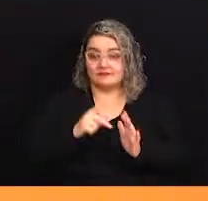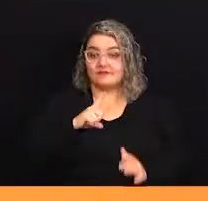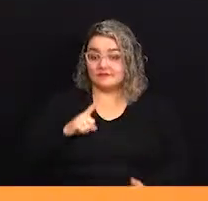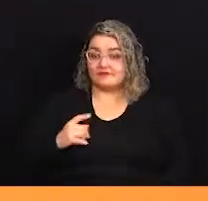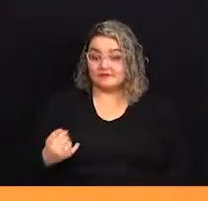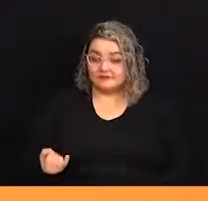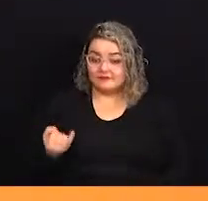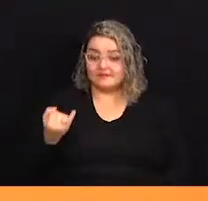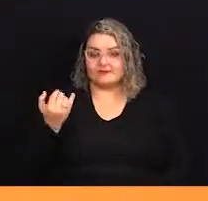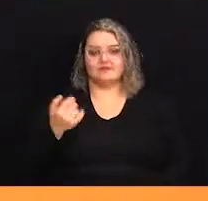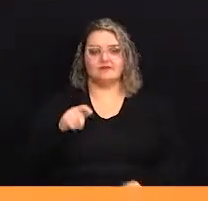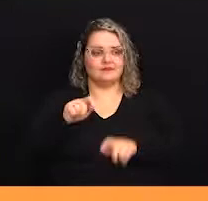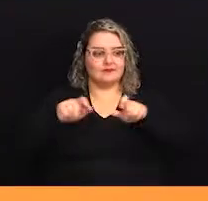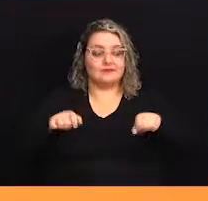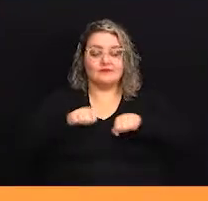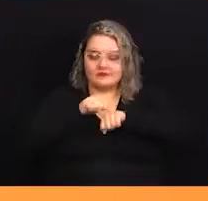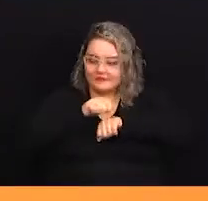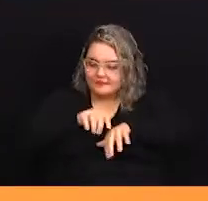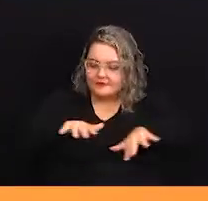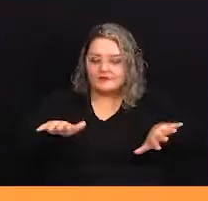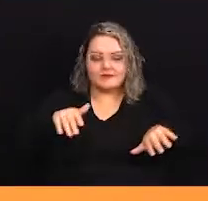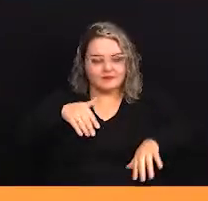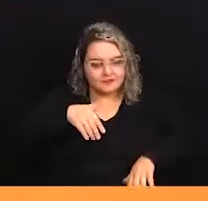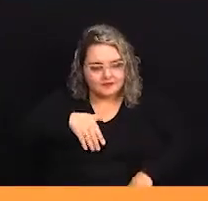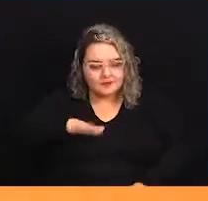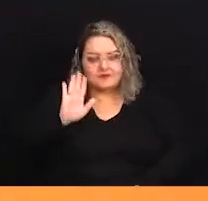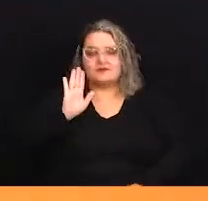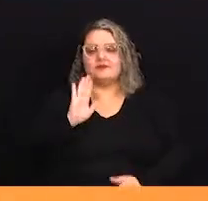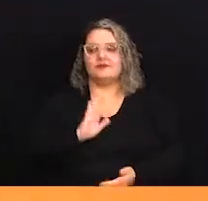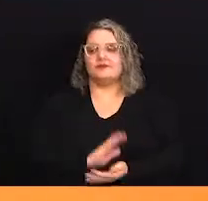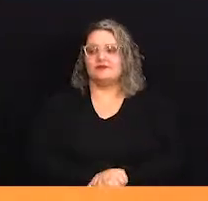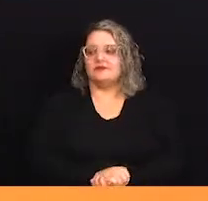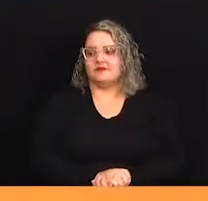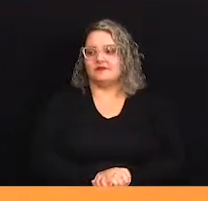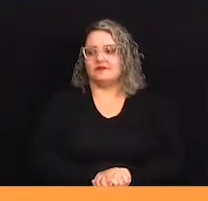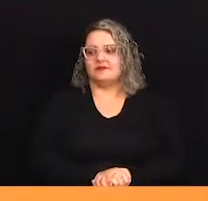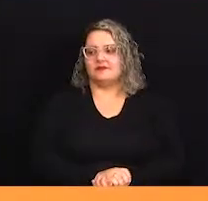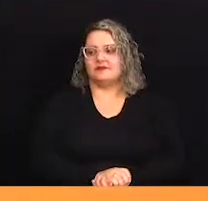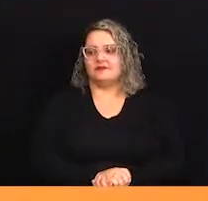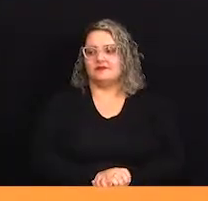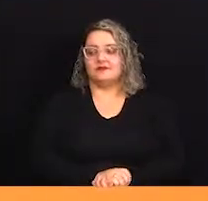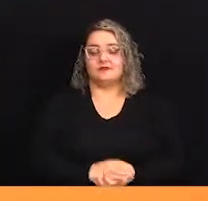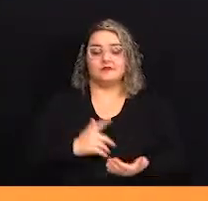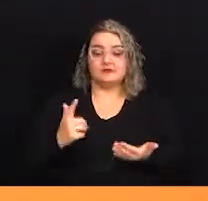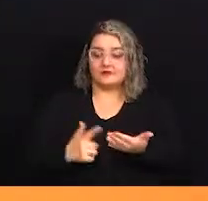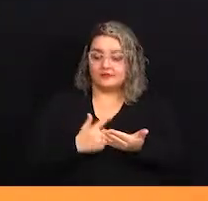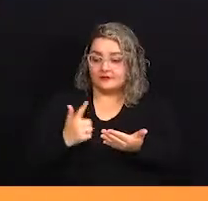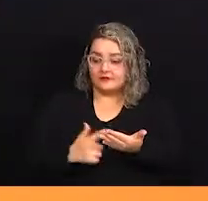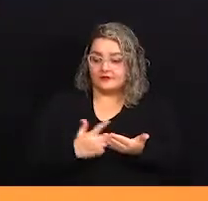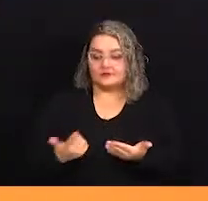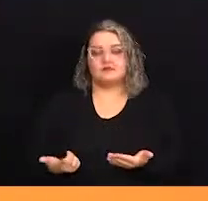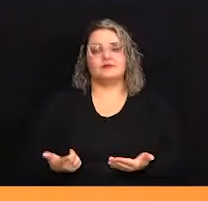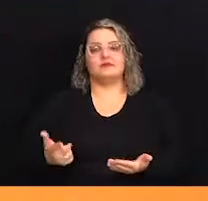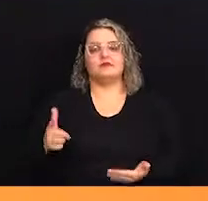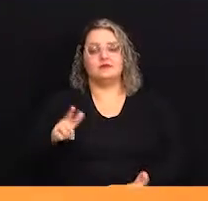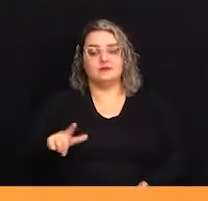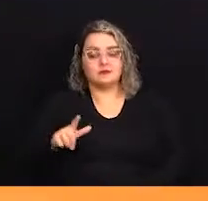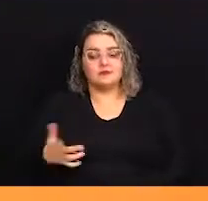pessoas, assim, sabe, que ele se espalhe cada vez mais, assim, que a literatura infanto-juvenil tem um